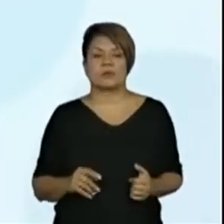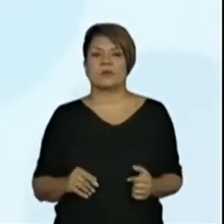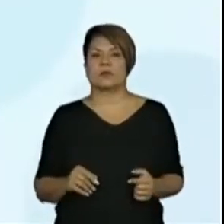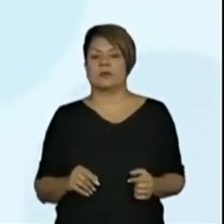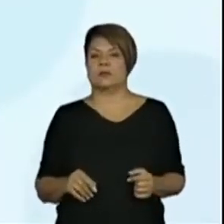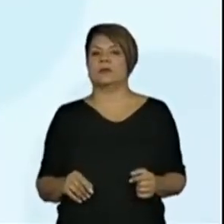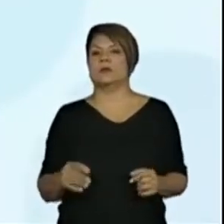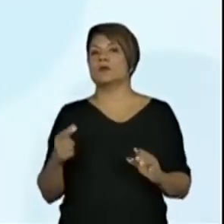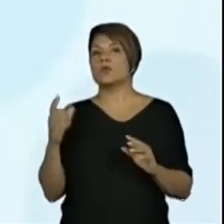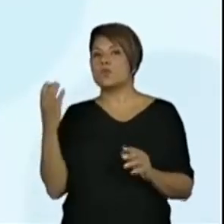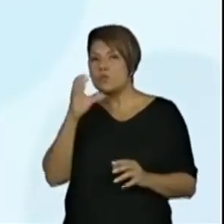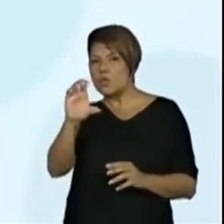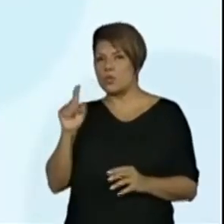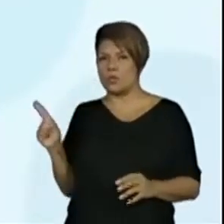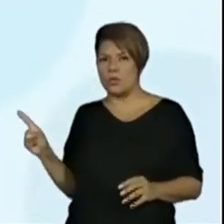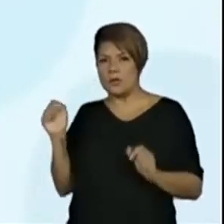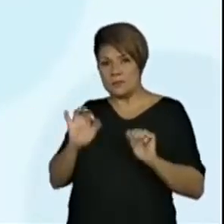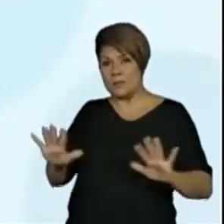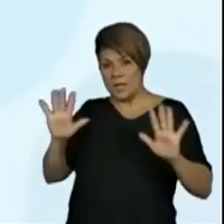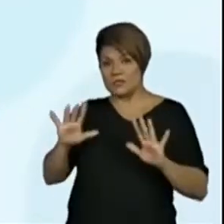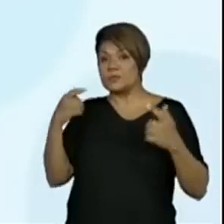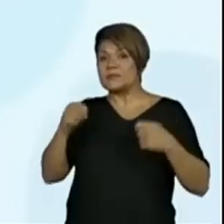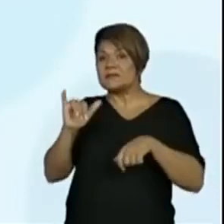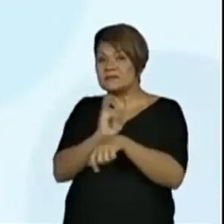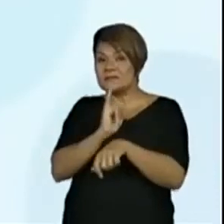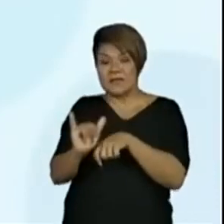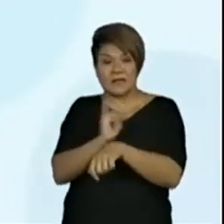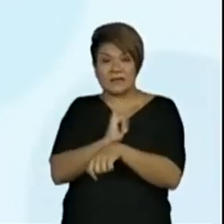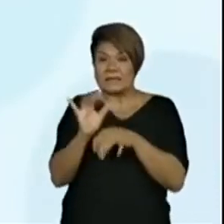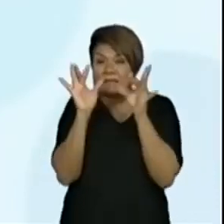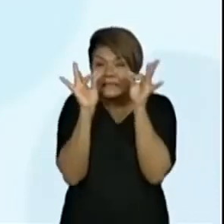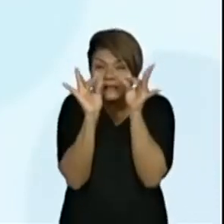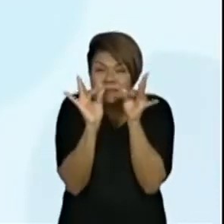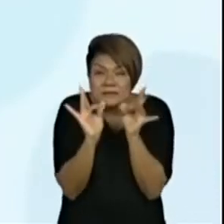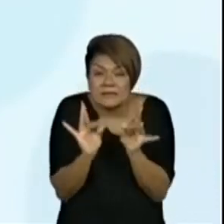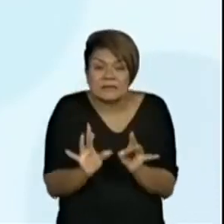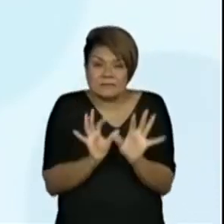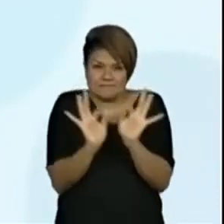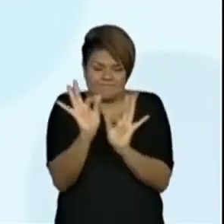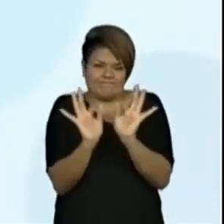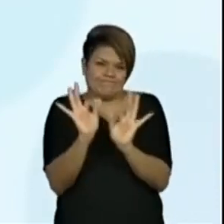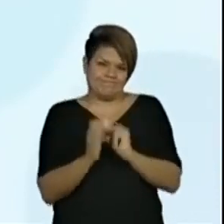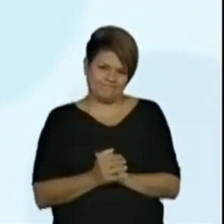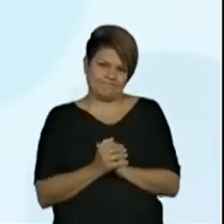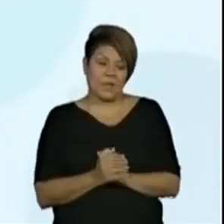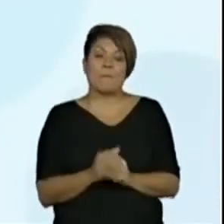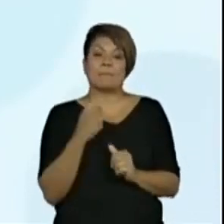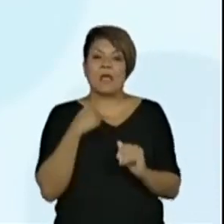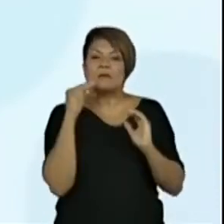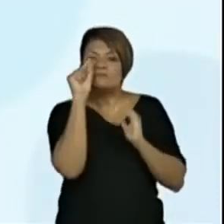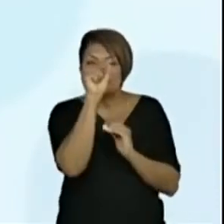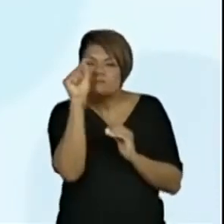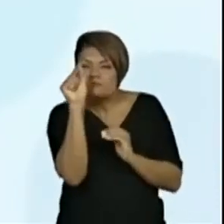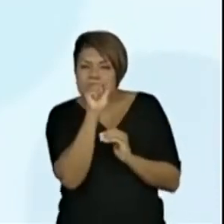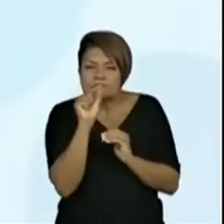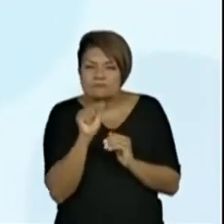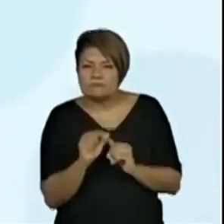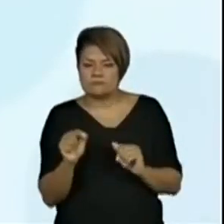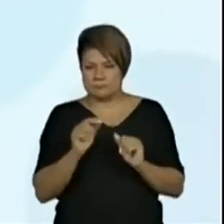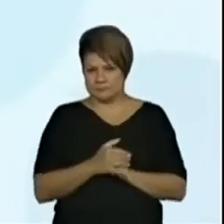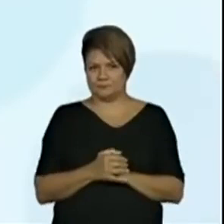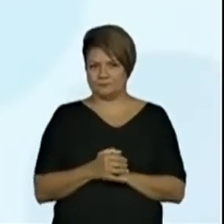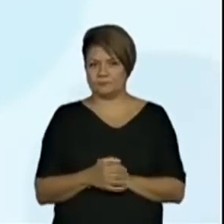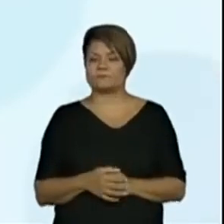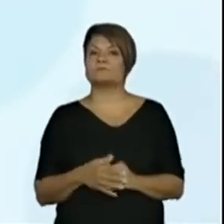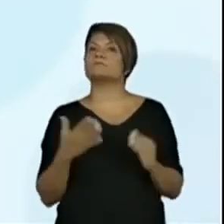para vocês observarem aí que a gente vai ter que ter uma estratégia mais elaborada para fazer a contagem. Que tal a